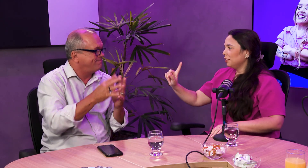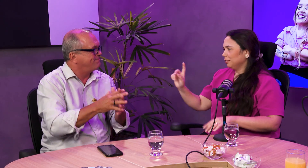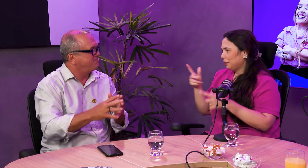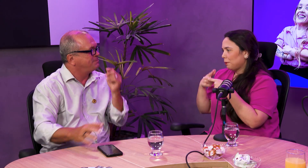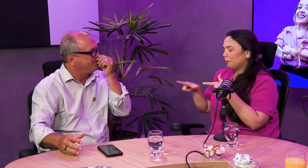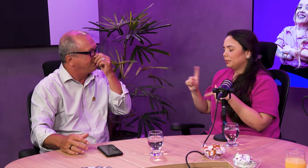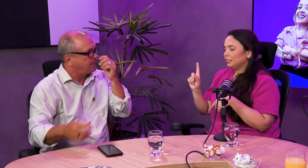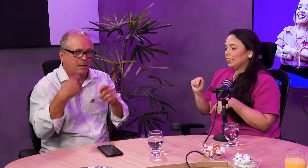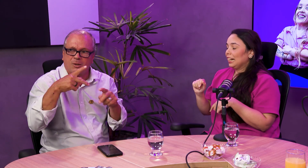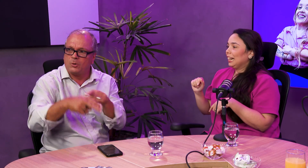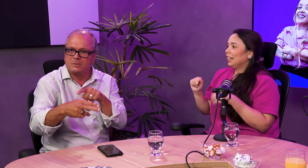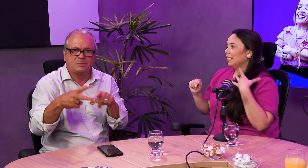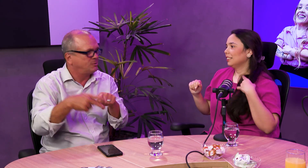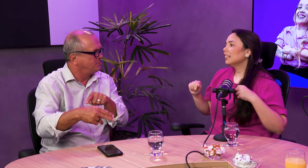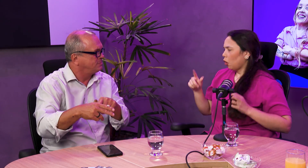Não tem problema.